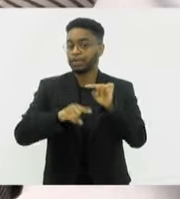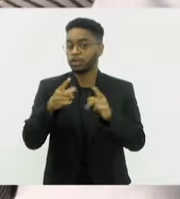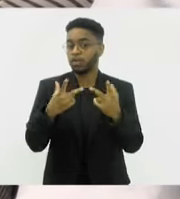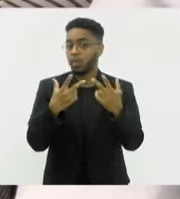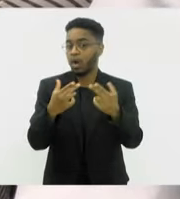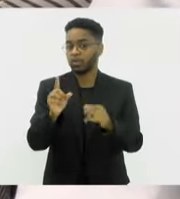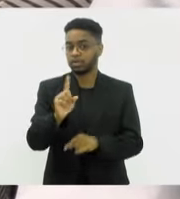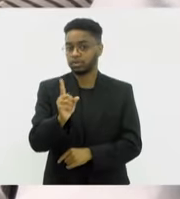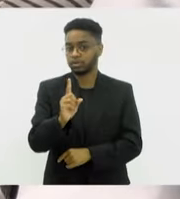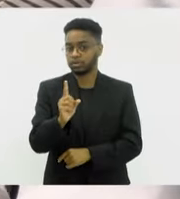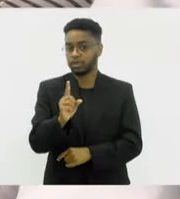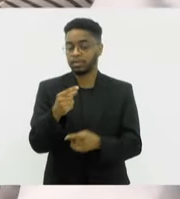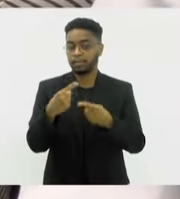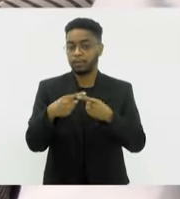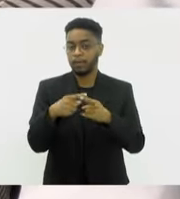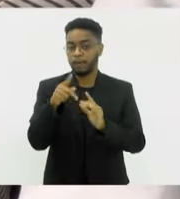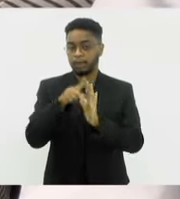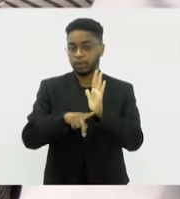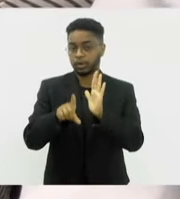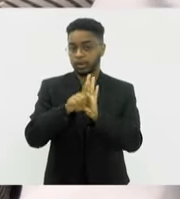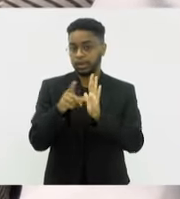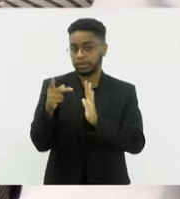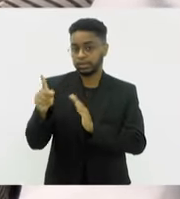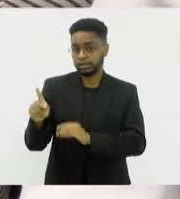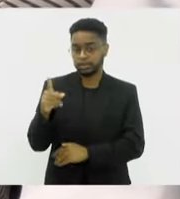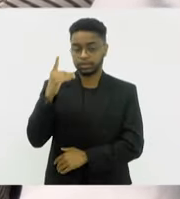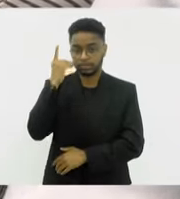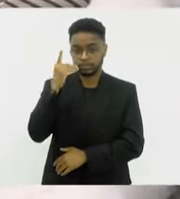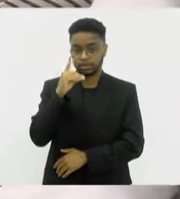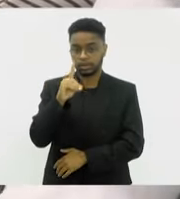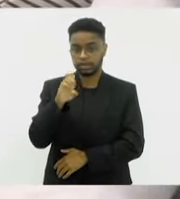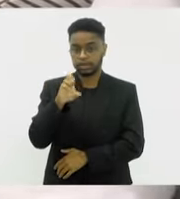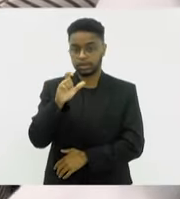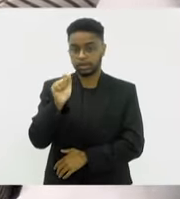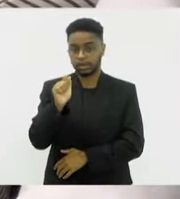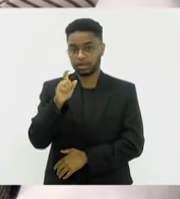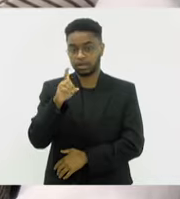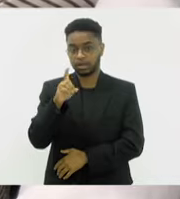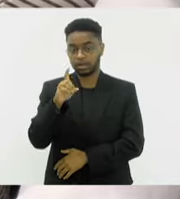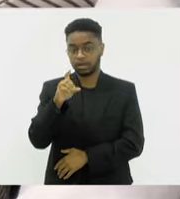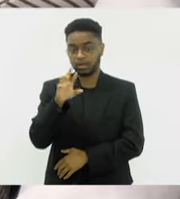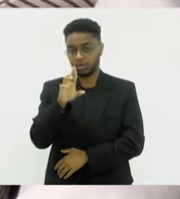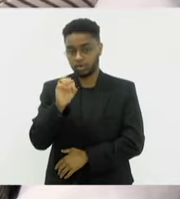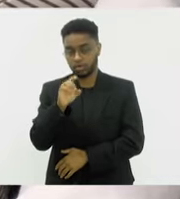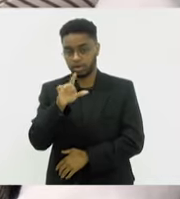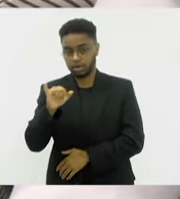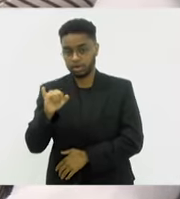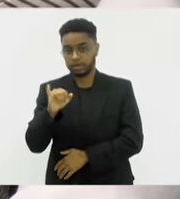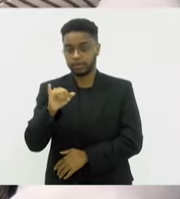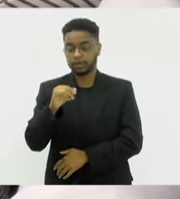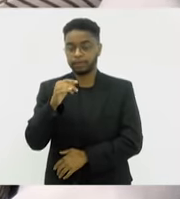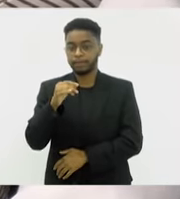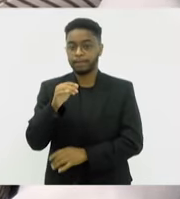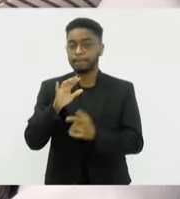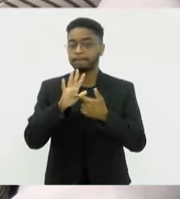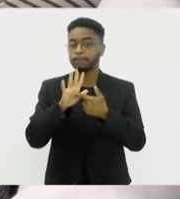O projeto de lei, né, do De Laroli, do deputado De Laroli, ele fala